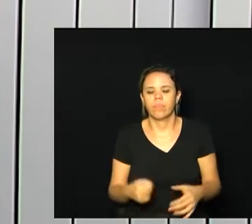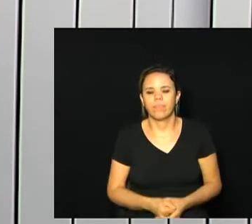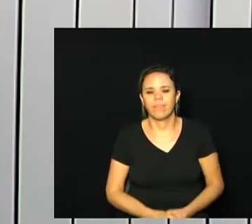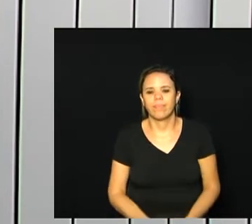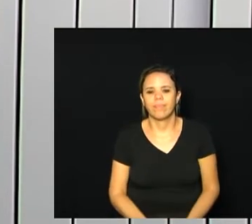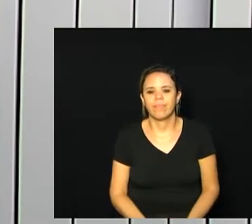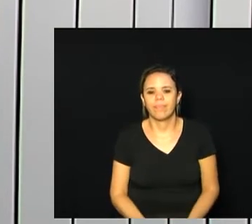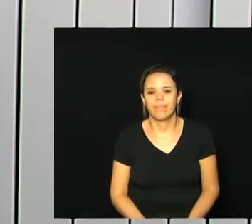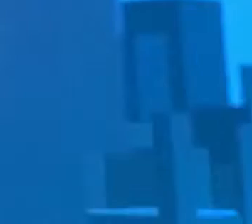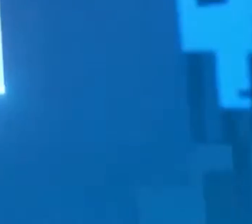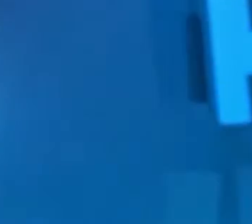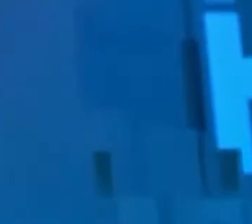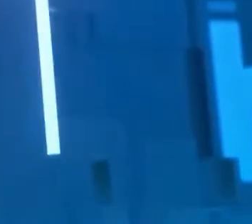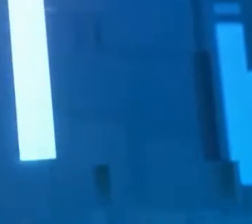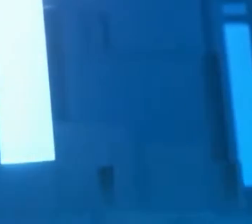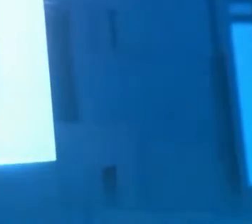assuntos.